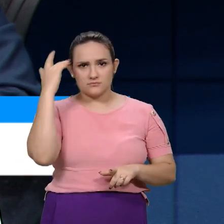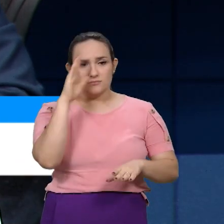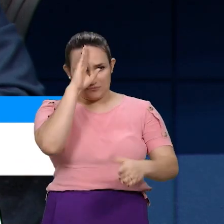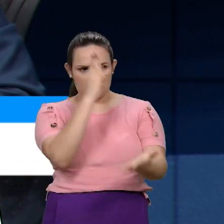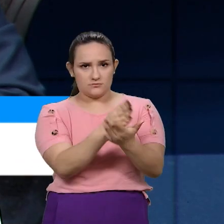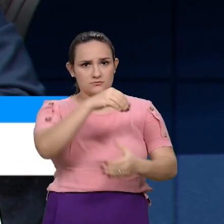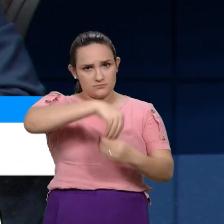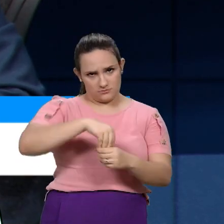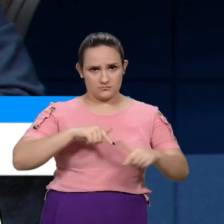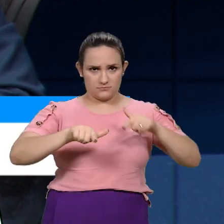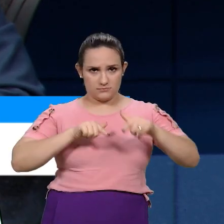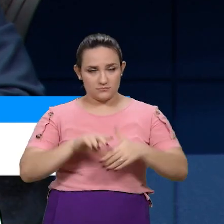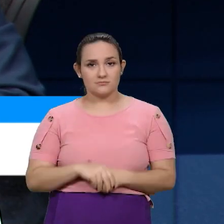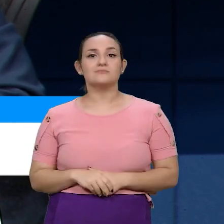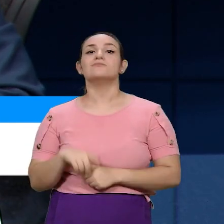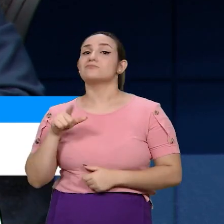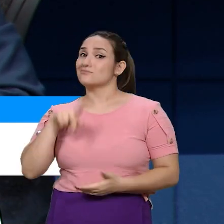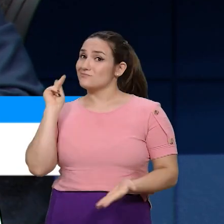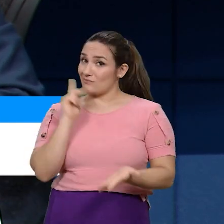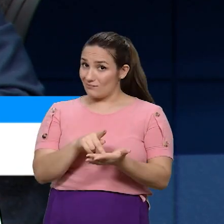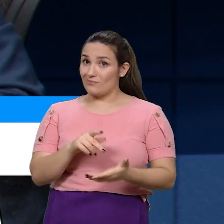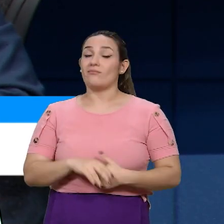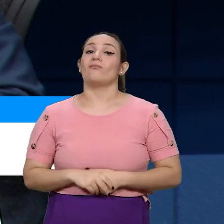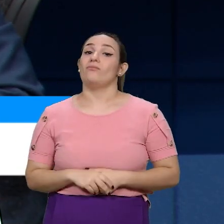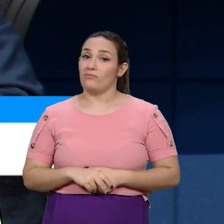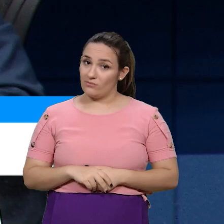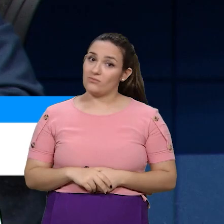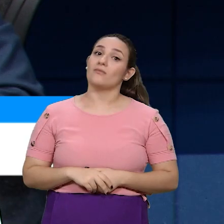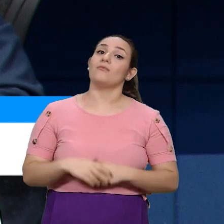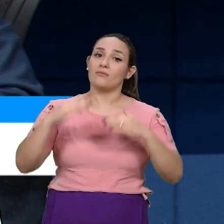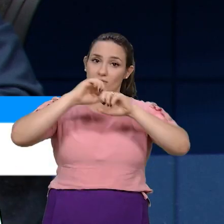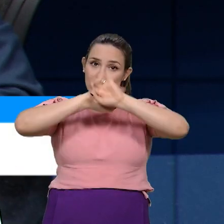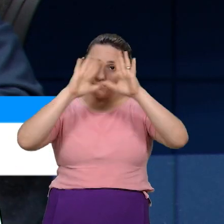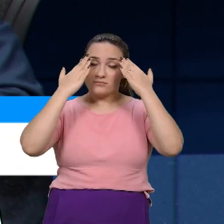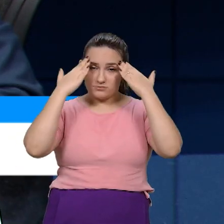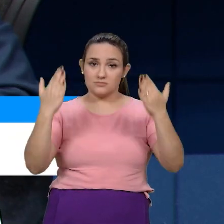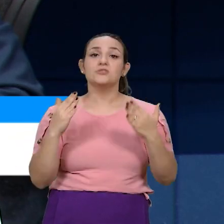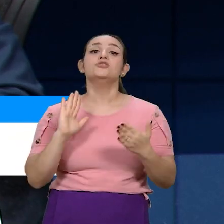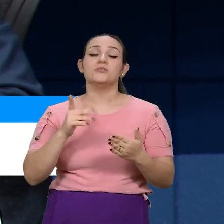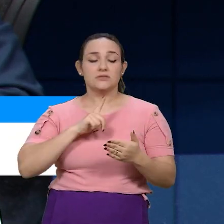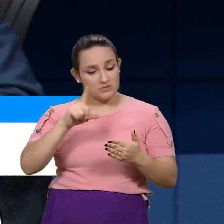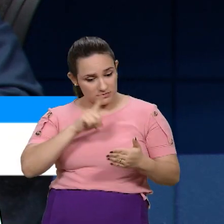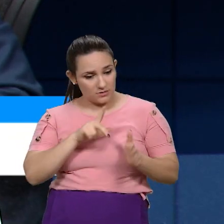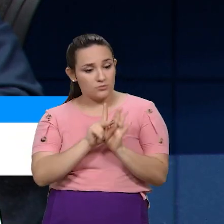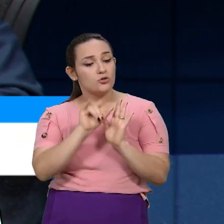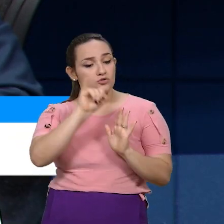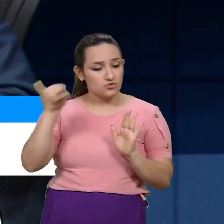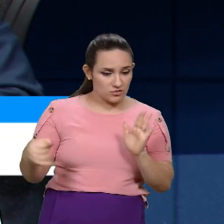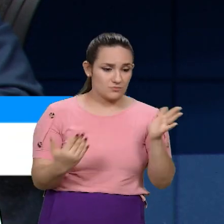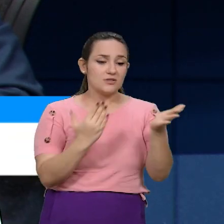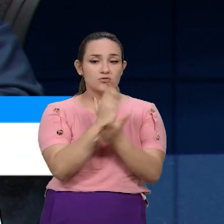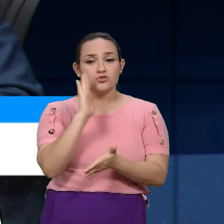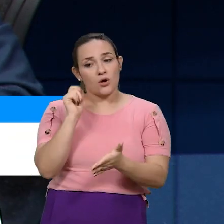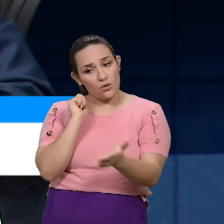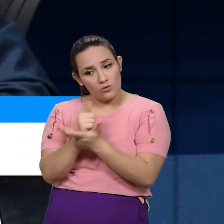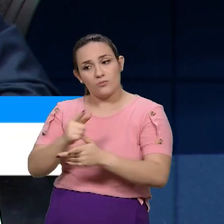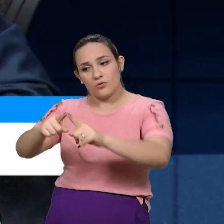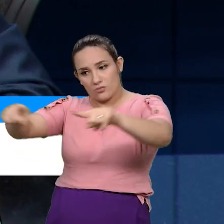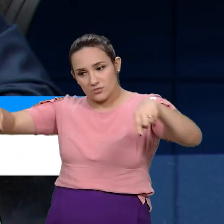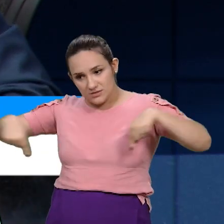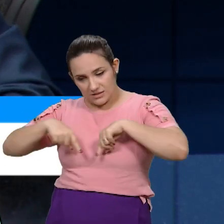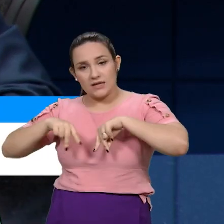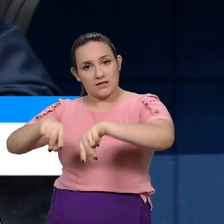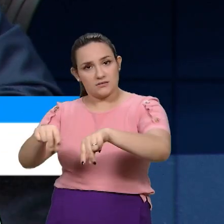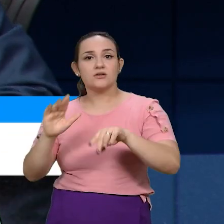empregos direto. É uma realidade já posta, com projetos aprovados, área adquirida e